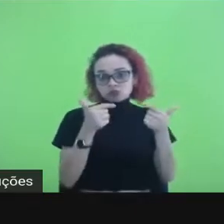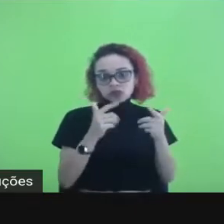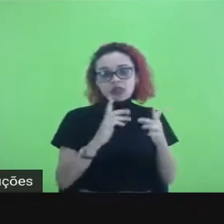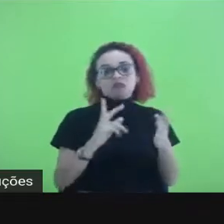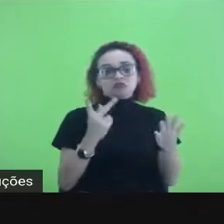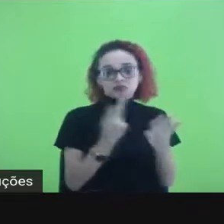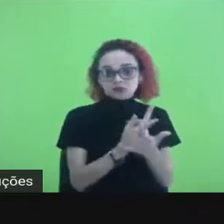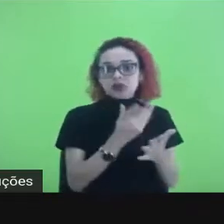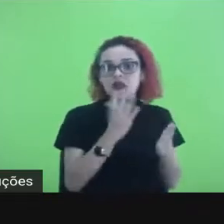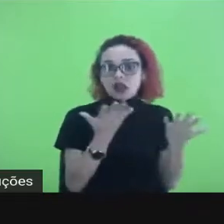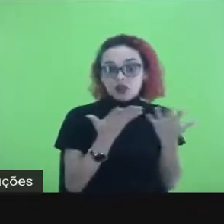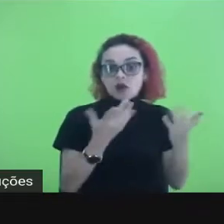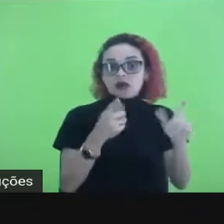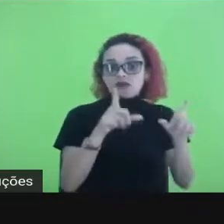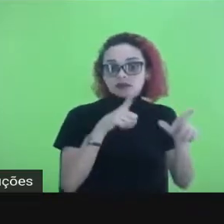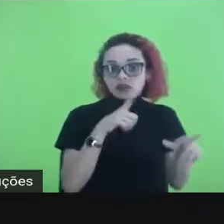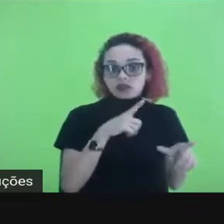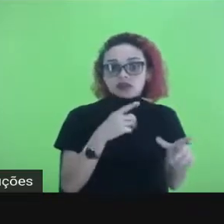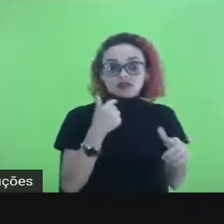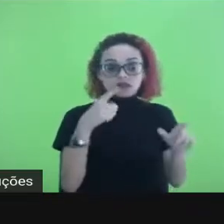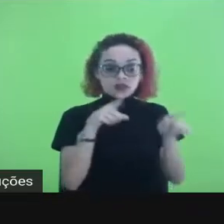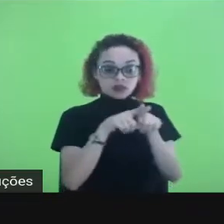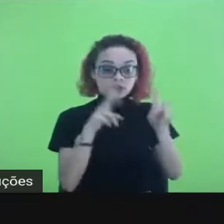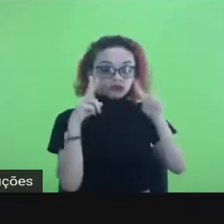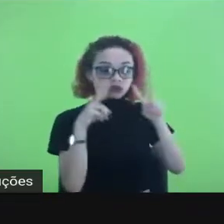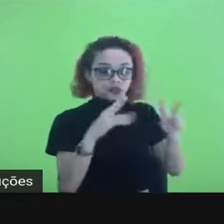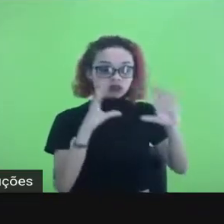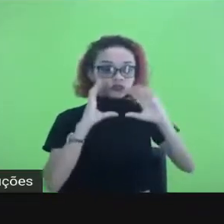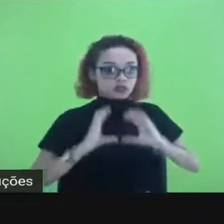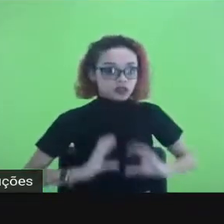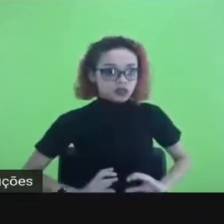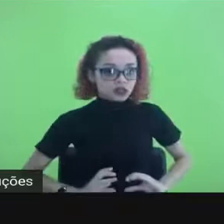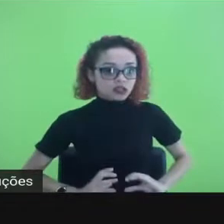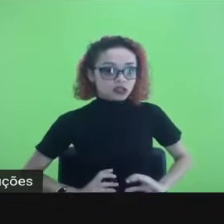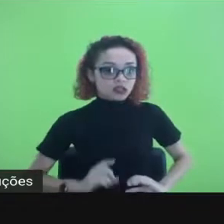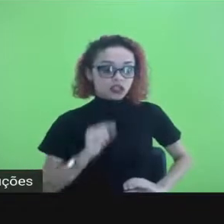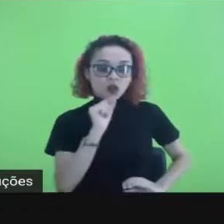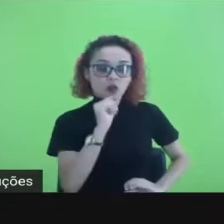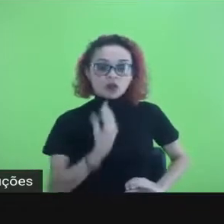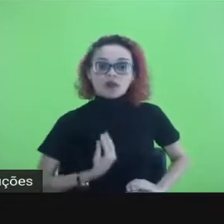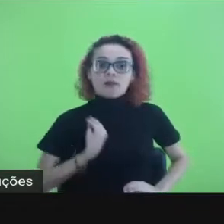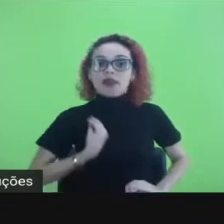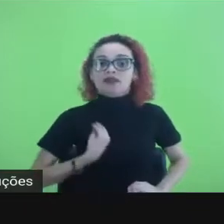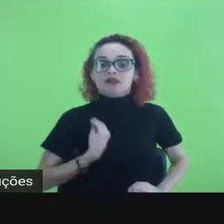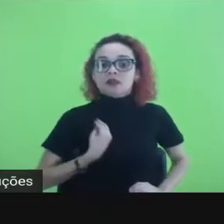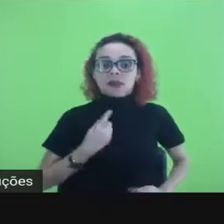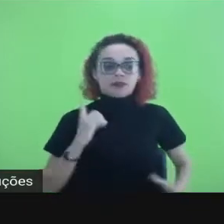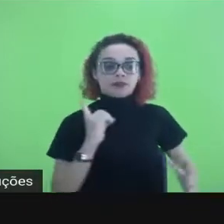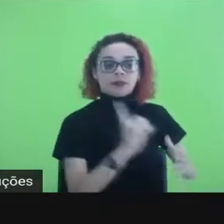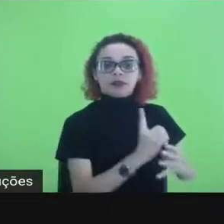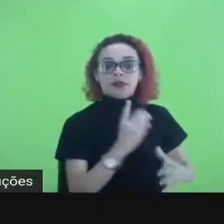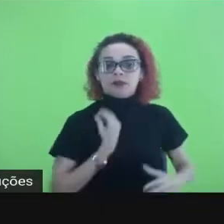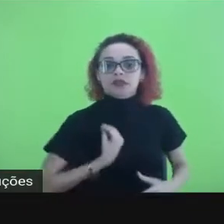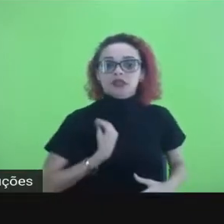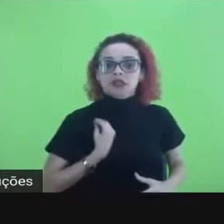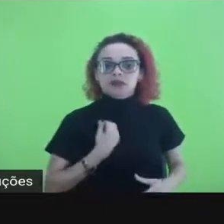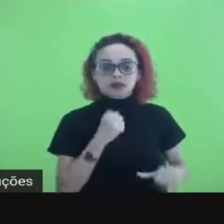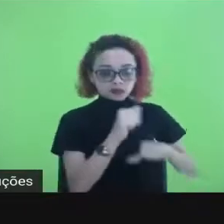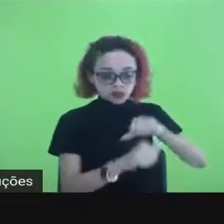de cidadania voltado para a participação, né? Enquanto a gente participa das mudanças e